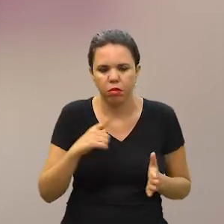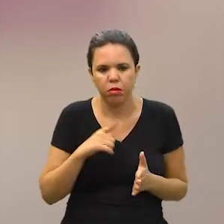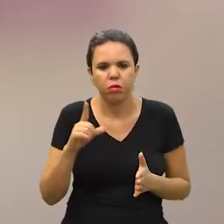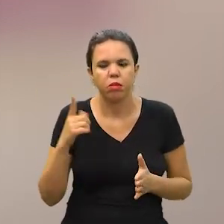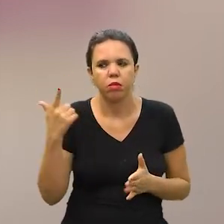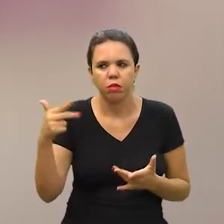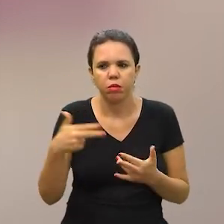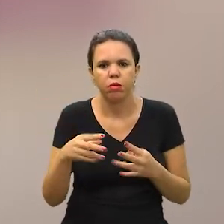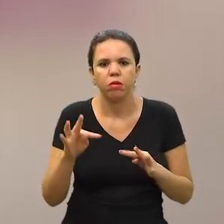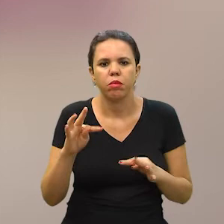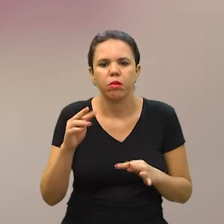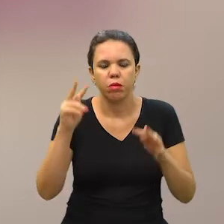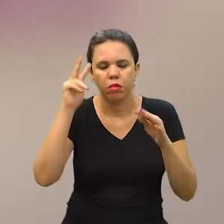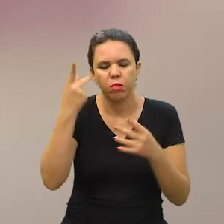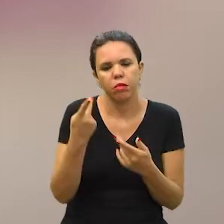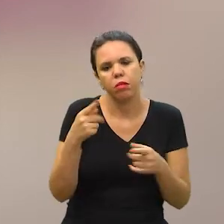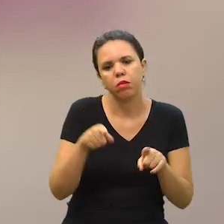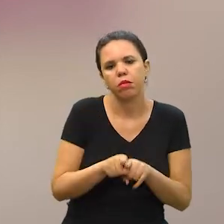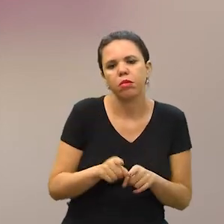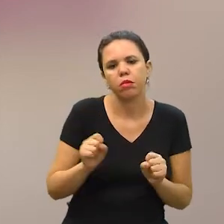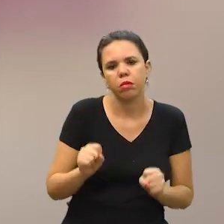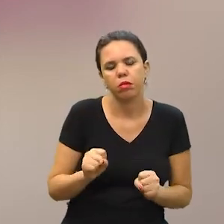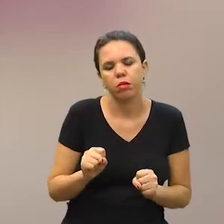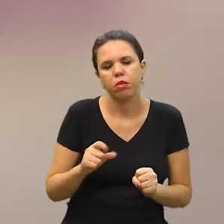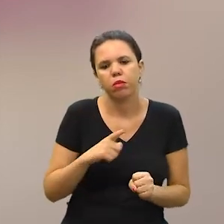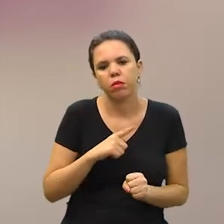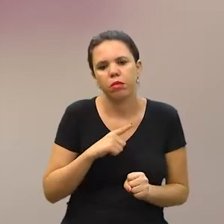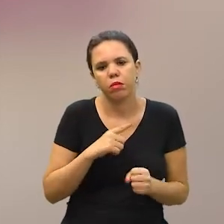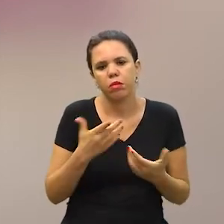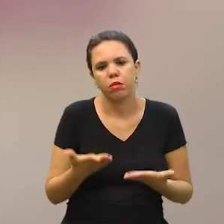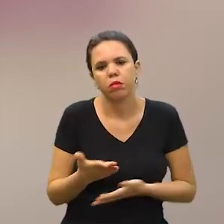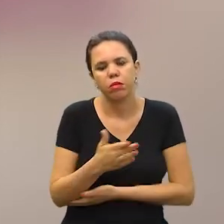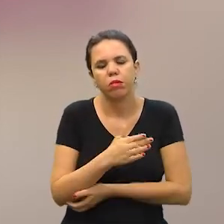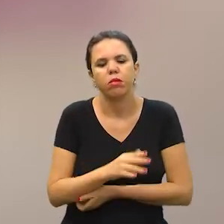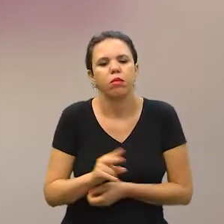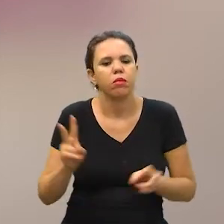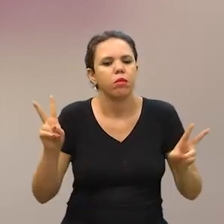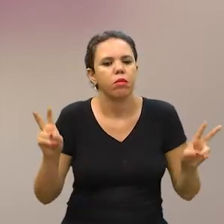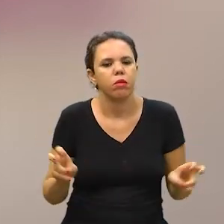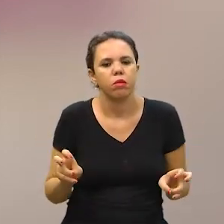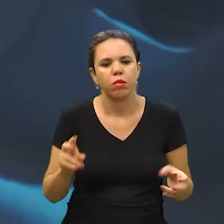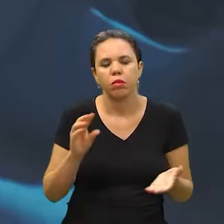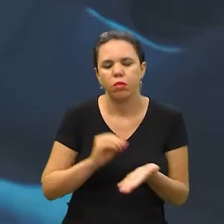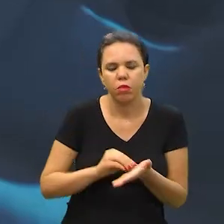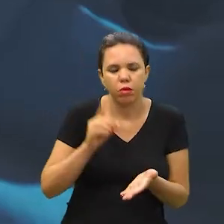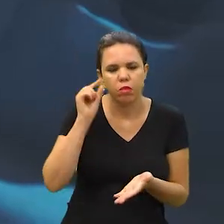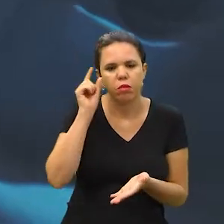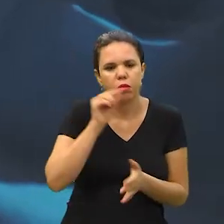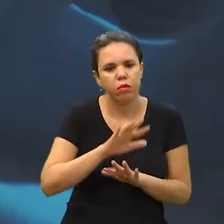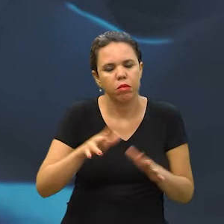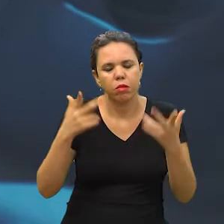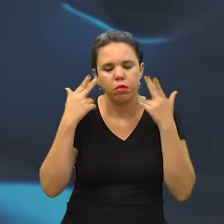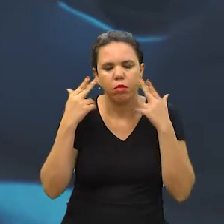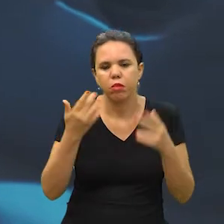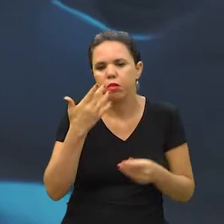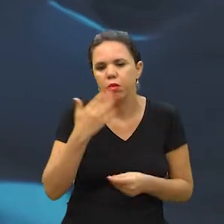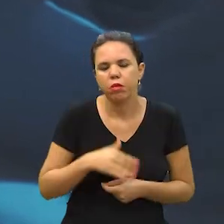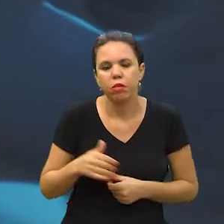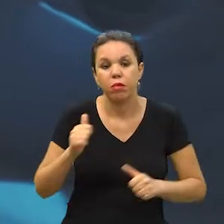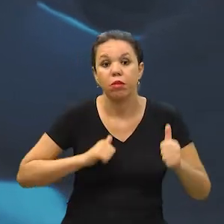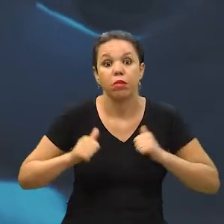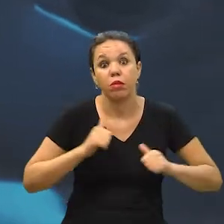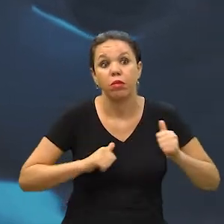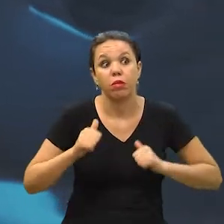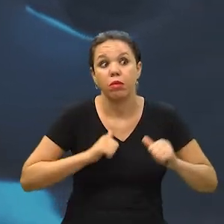termos, né? Que são outros transtornos. Nós podemos ter transtornos relacionados assim, à insônia, não é incomum, porque aquela criança é